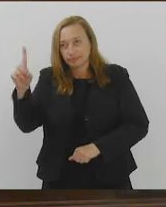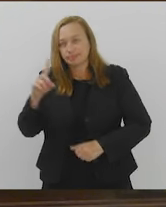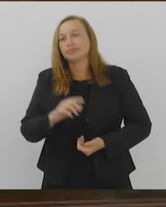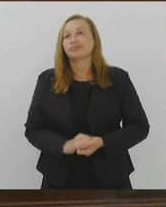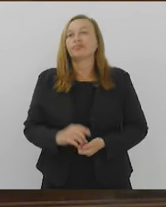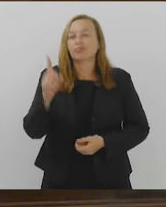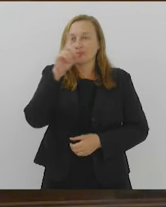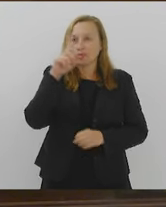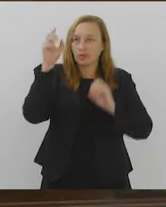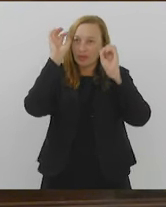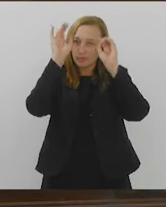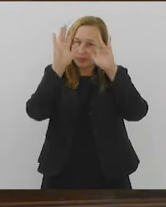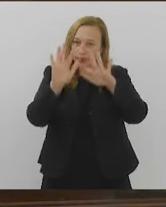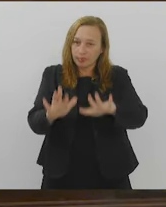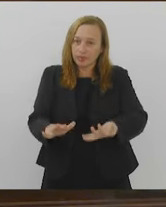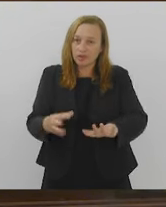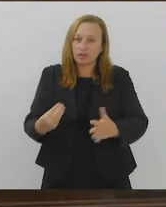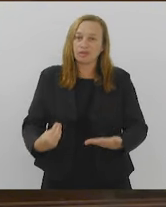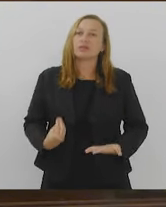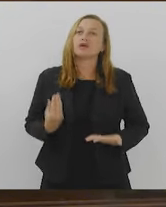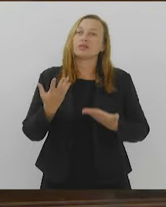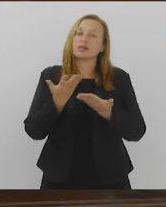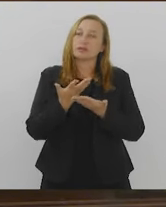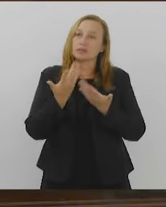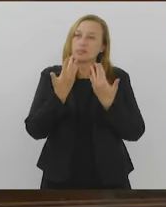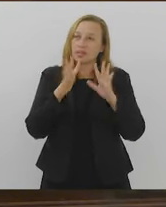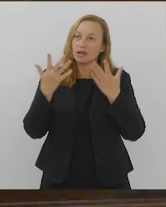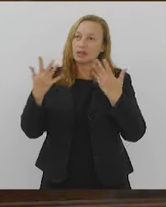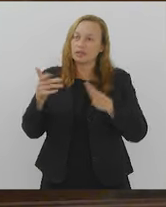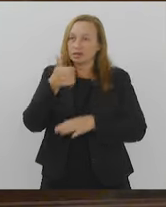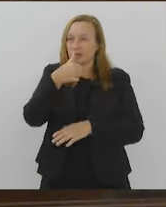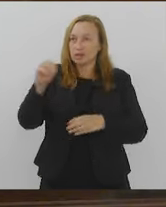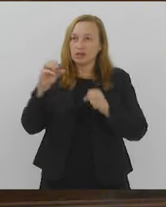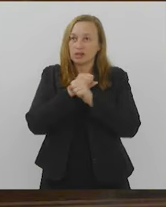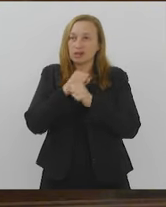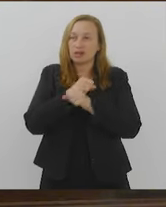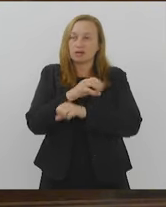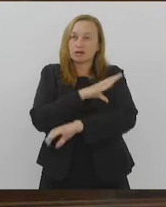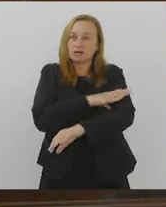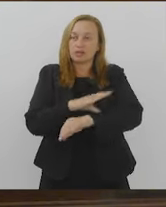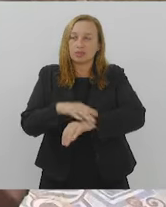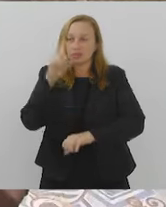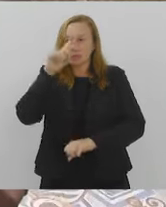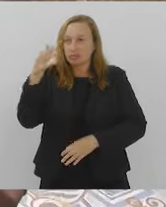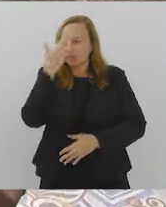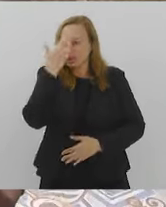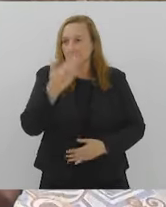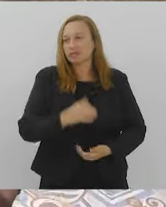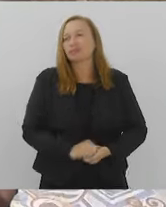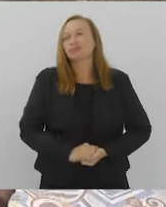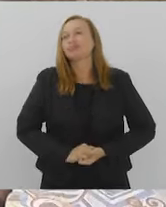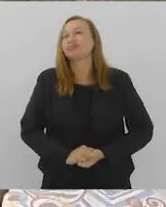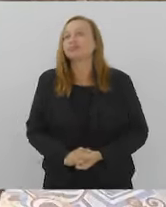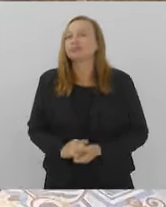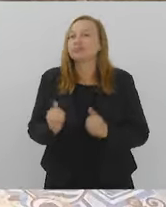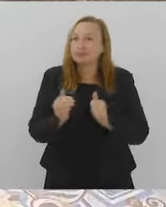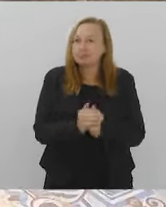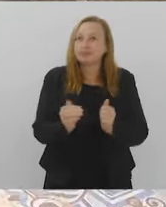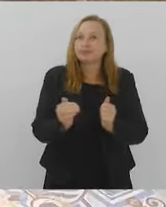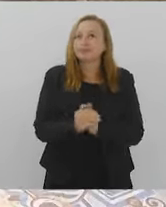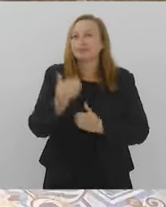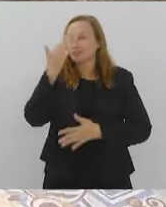Deus abençoe a vida e parabéns pelos 100 anos da nossa Assembleia de Deus. Muito obrigado. Amém. Obrigado,